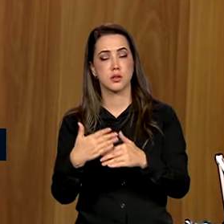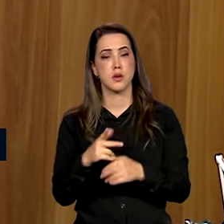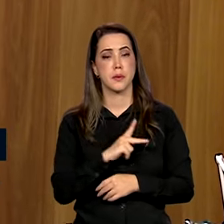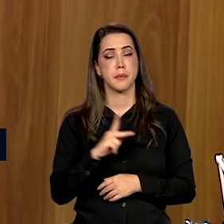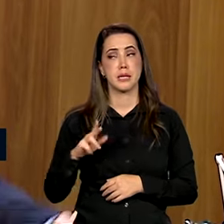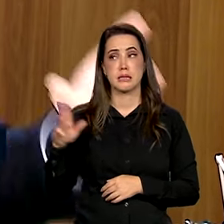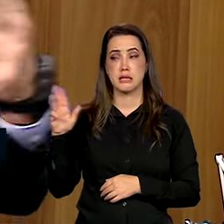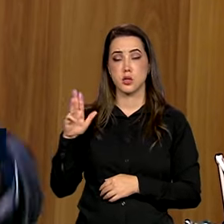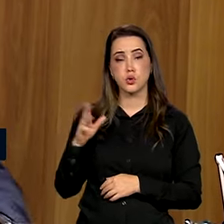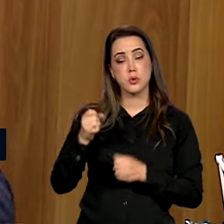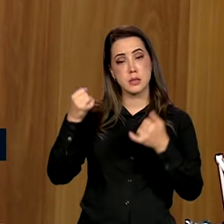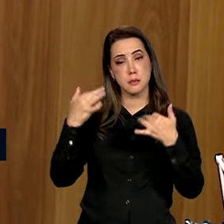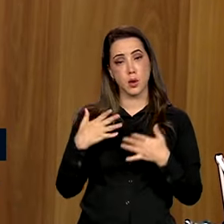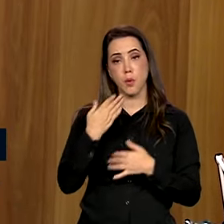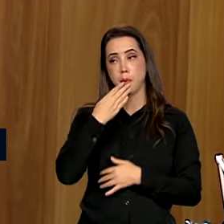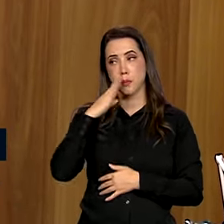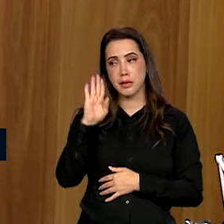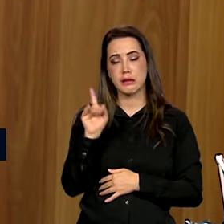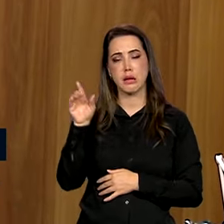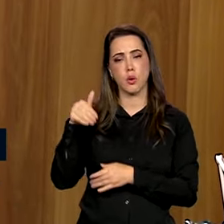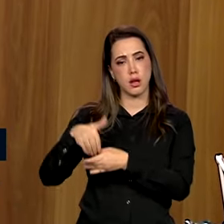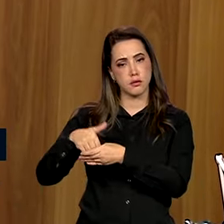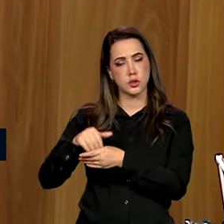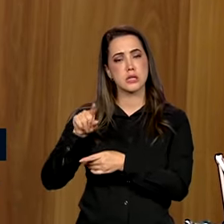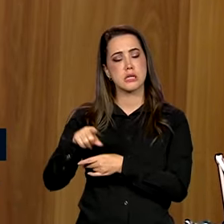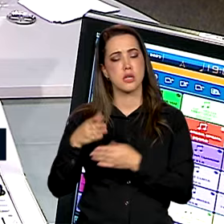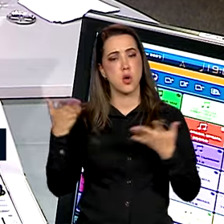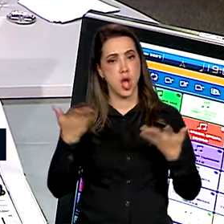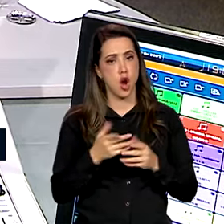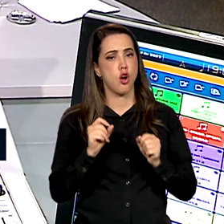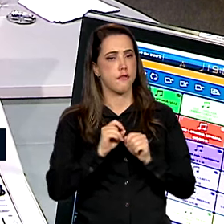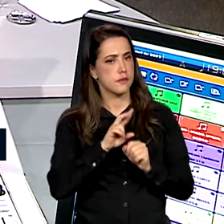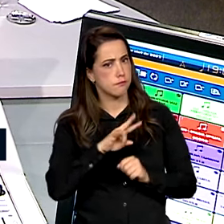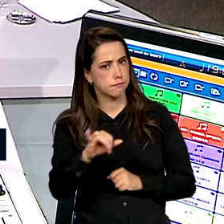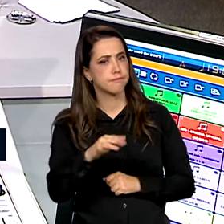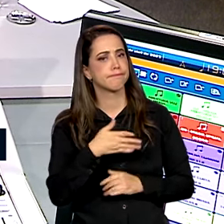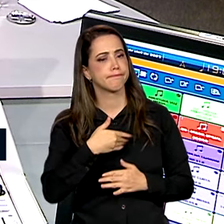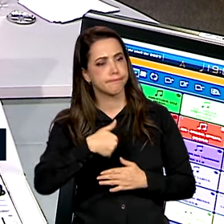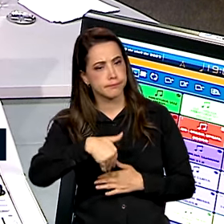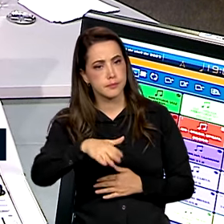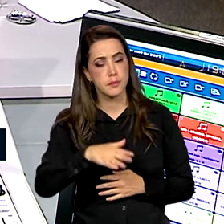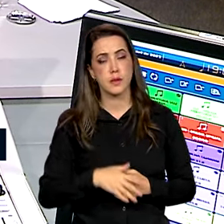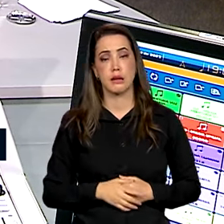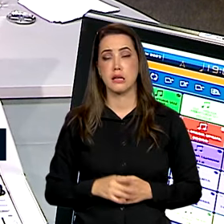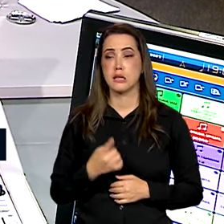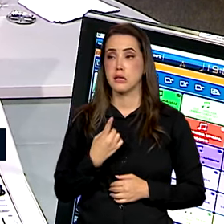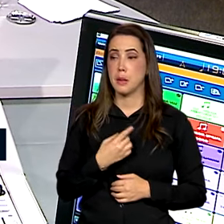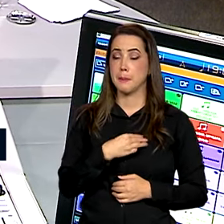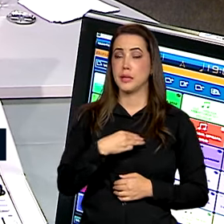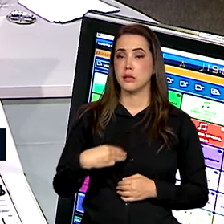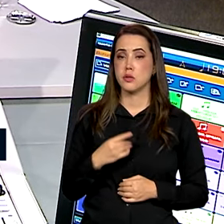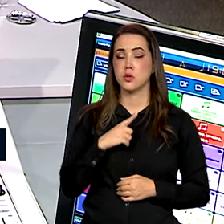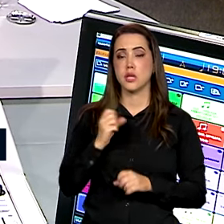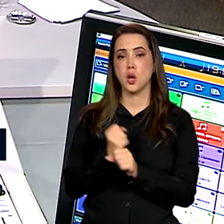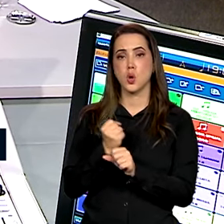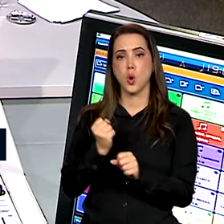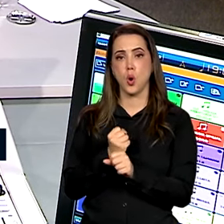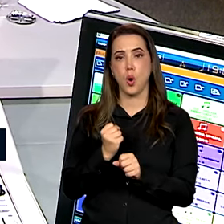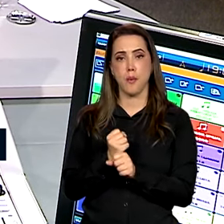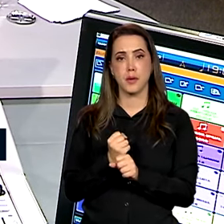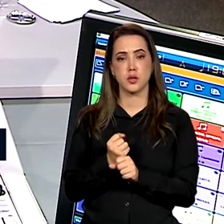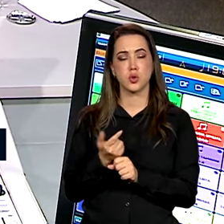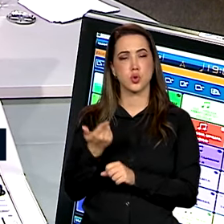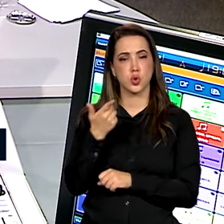na campanha e tá fazendo no governo Ministro estão previstas no orçamento obras de duplicação e de reconstrução